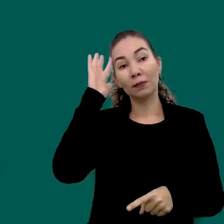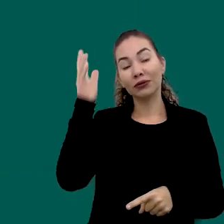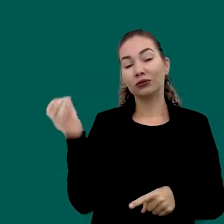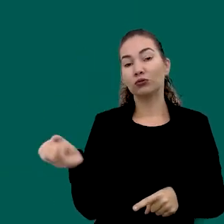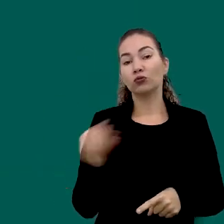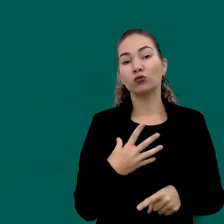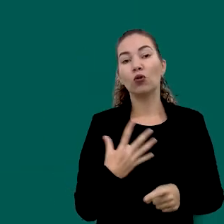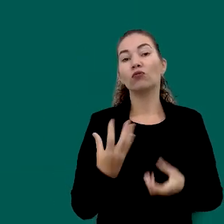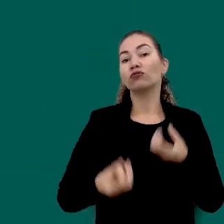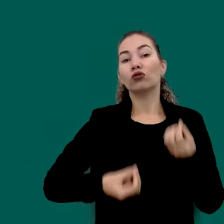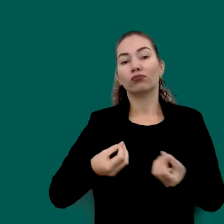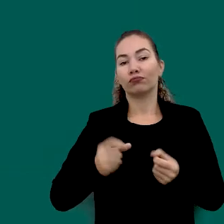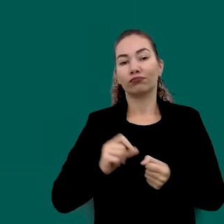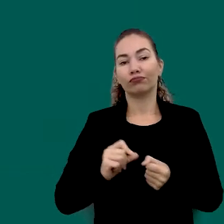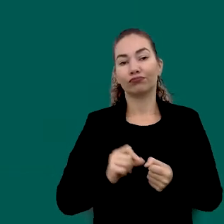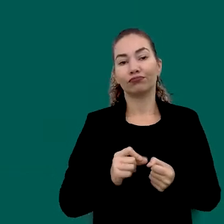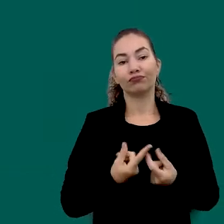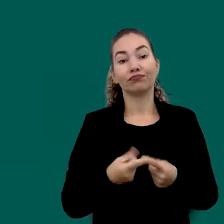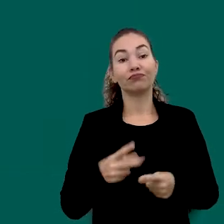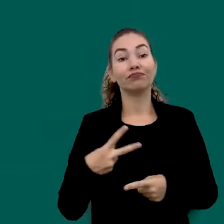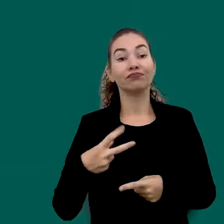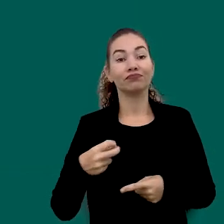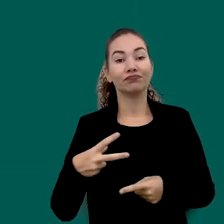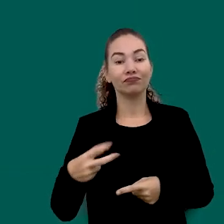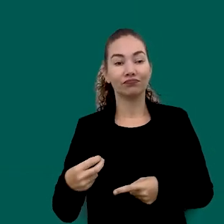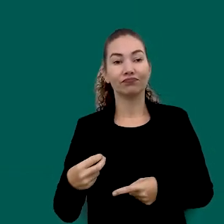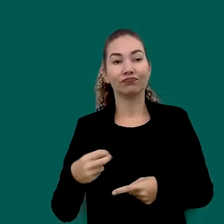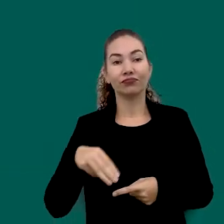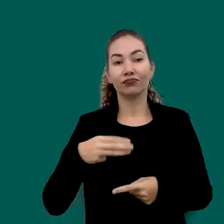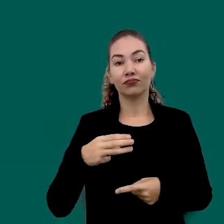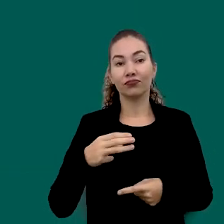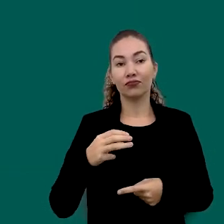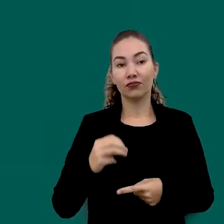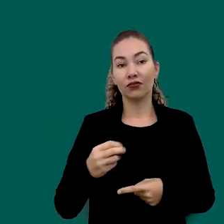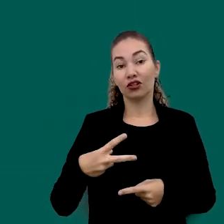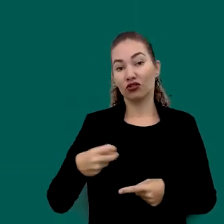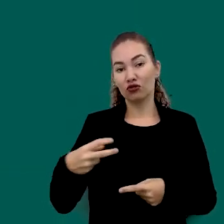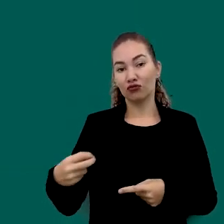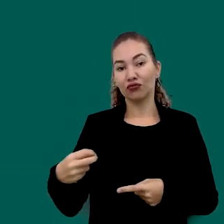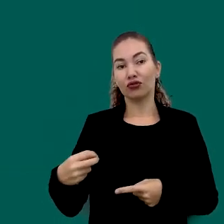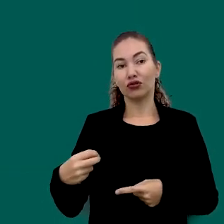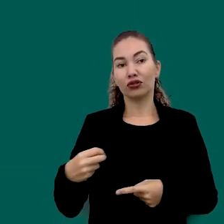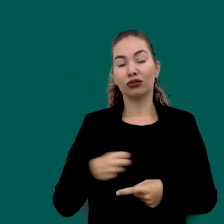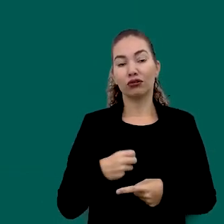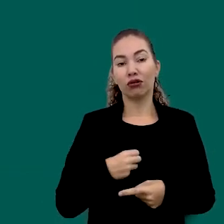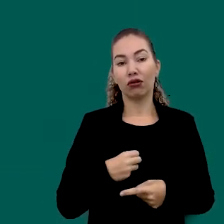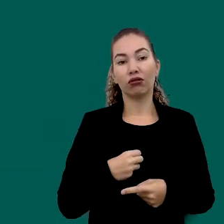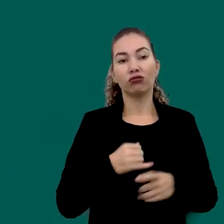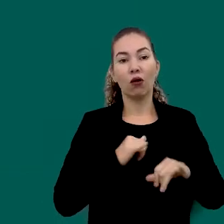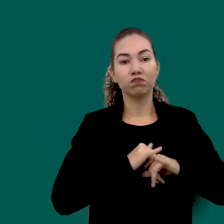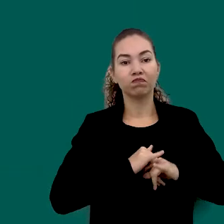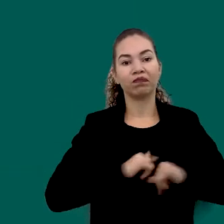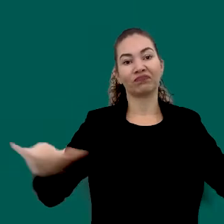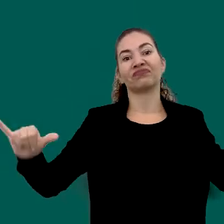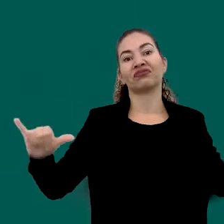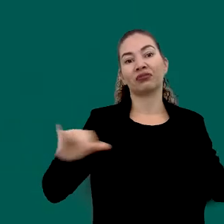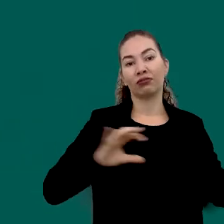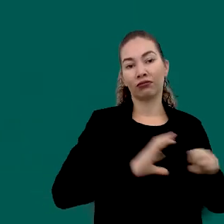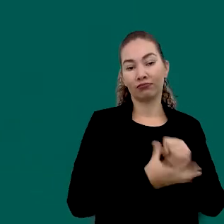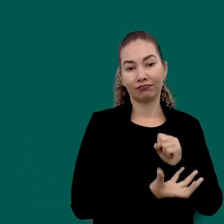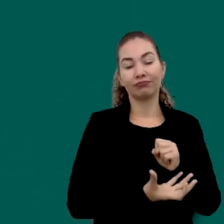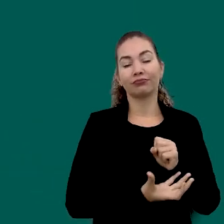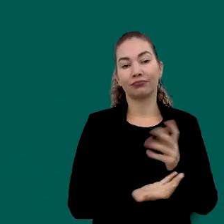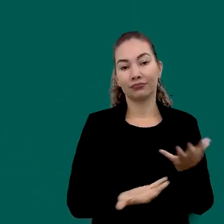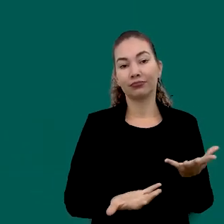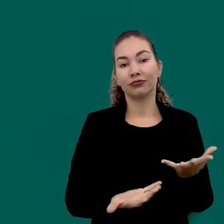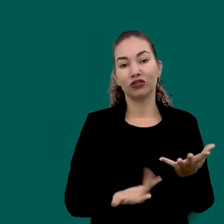nome. Março de 2020, 19 de março de 2020, estourou a questão da pandemia, a gente criou o nome em